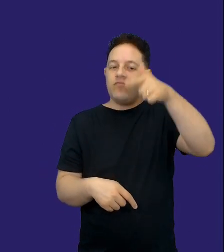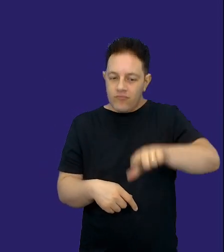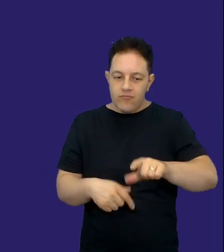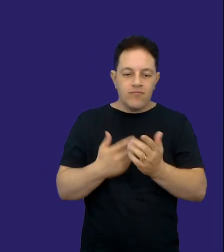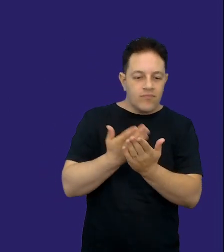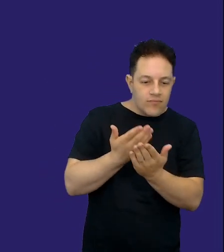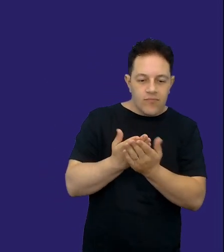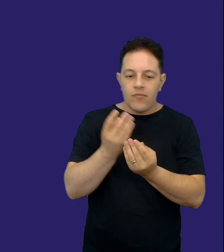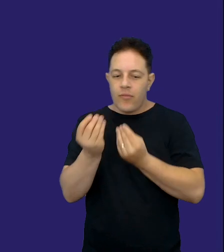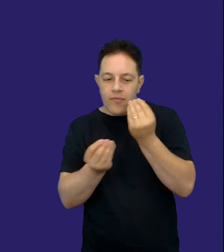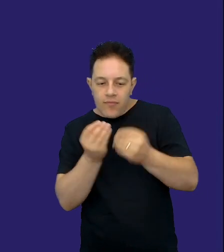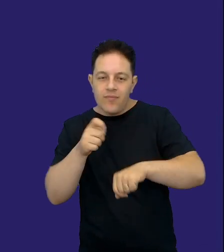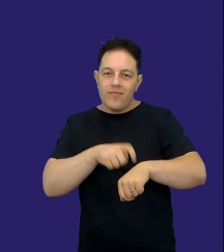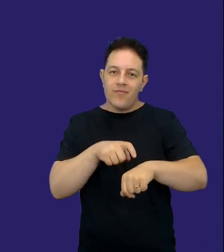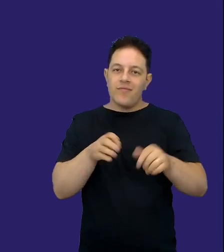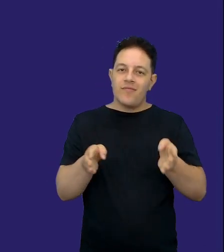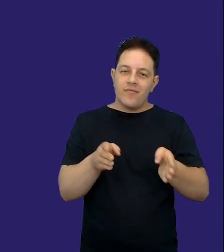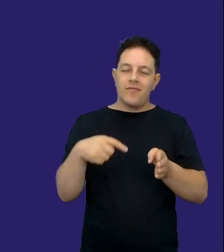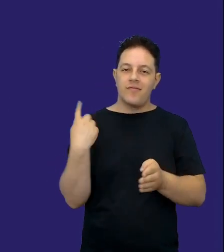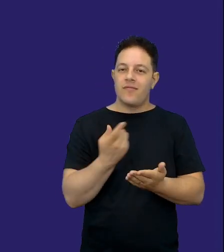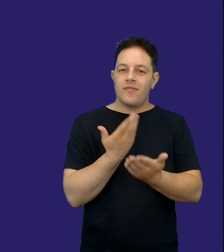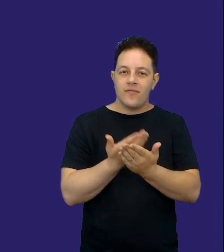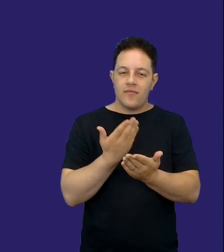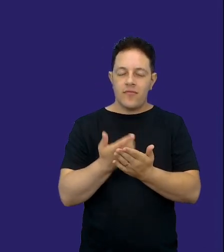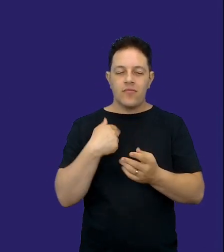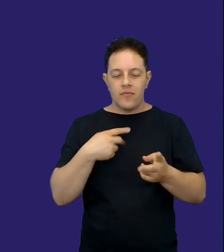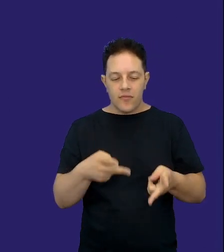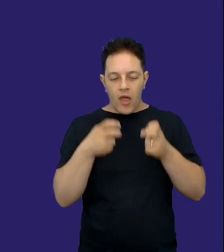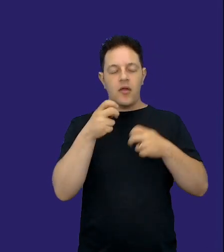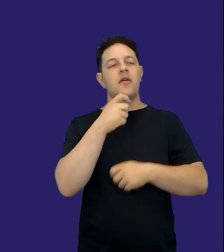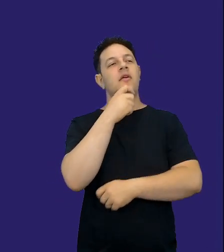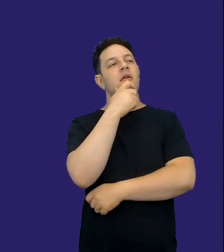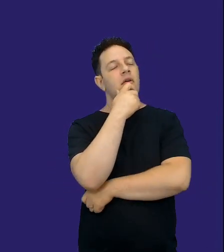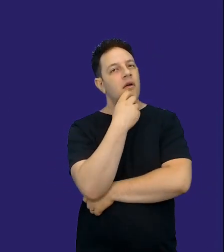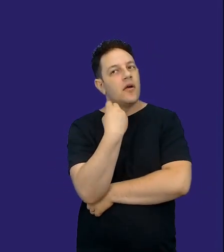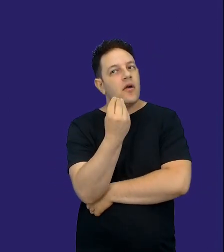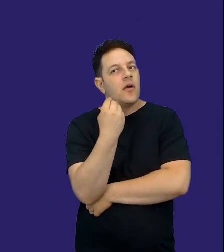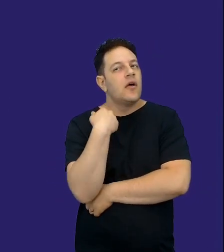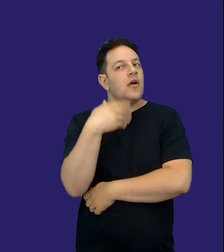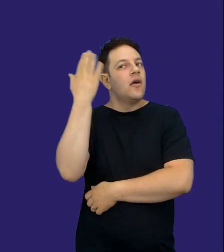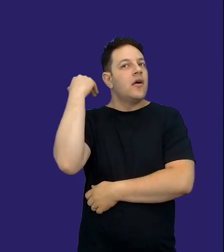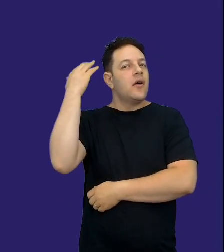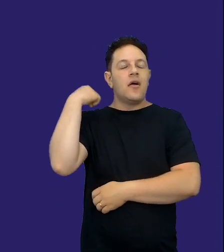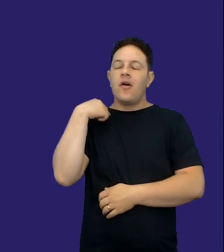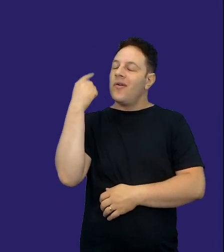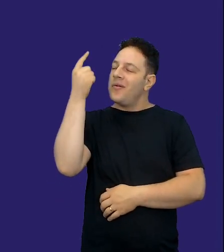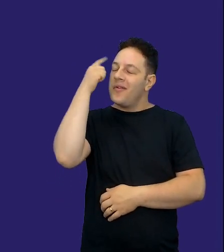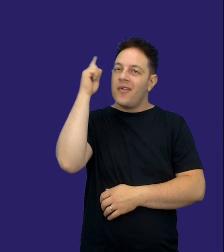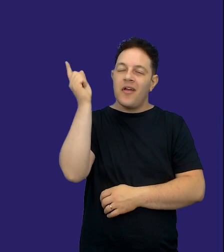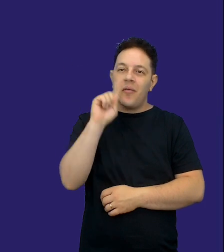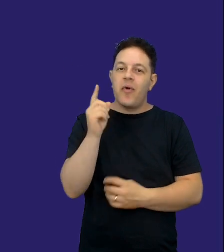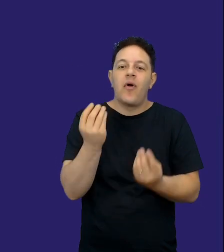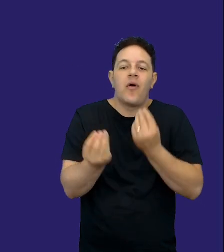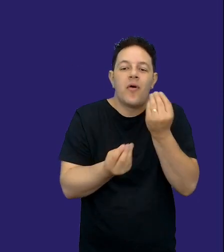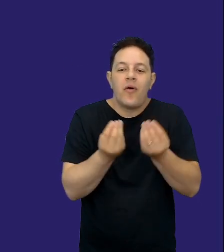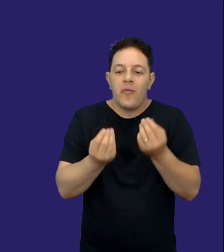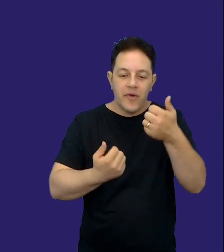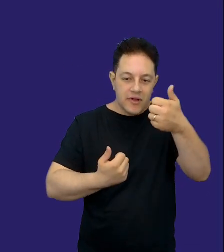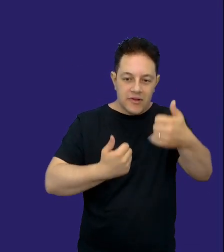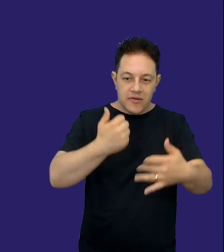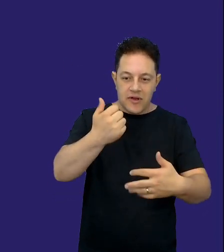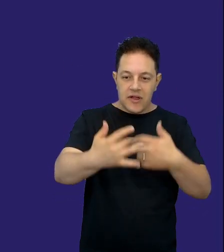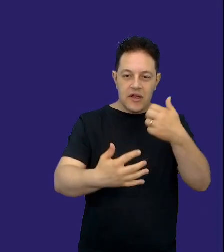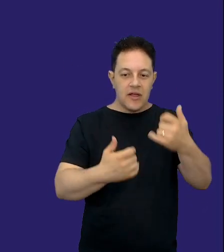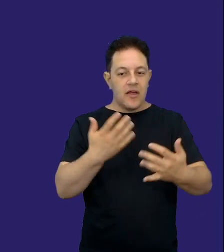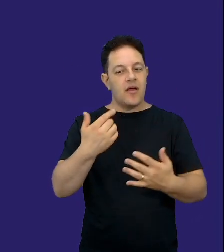de estudos, né? E aí eu percebo o quanto eu não sabia em relação a para falar sobre esses